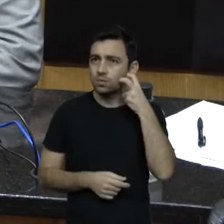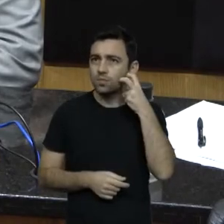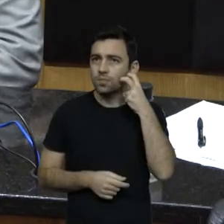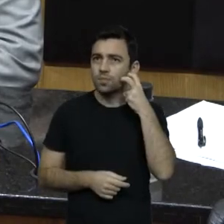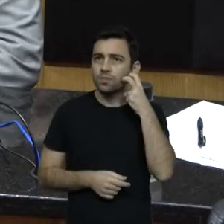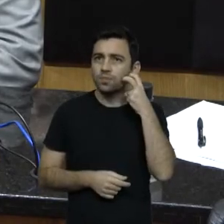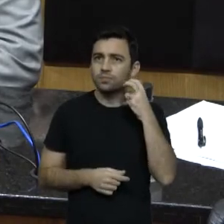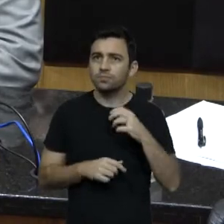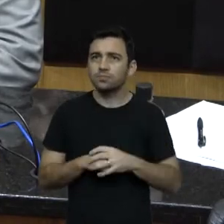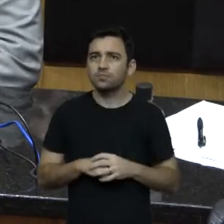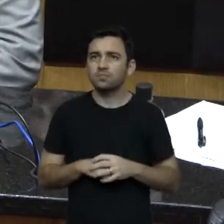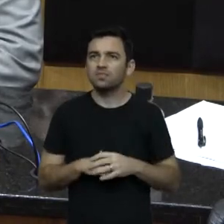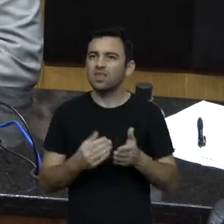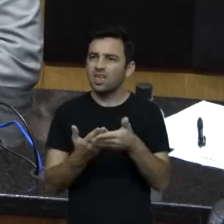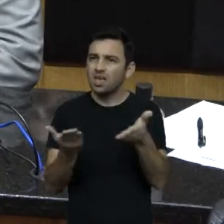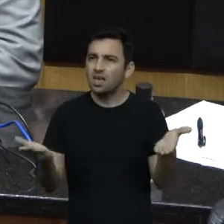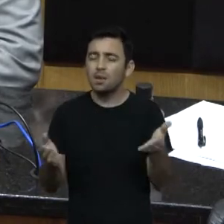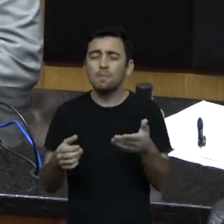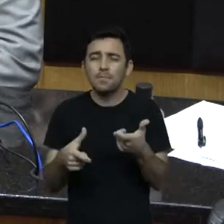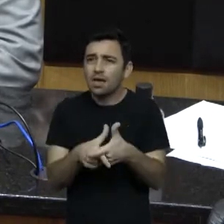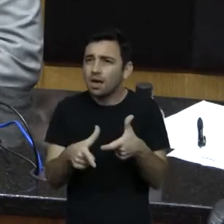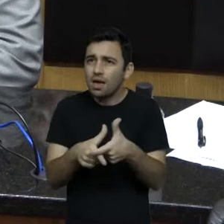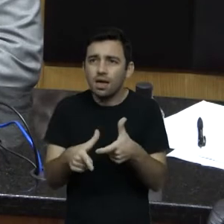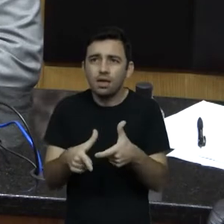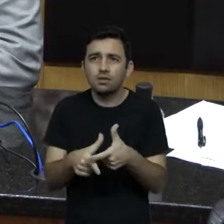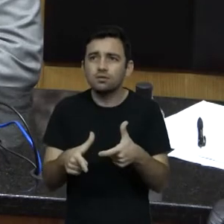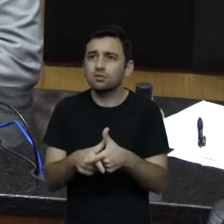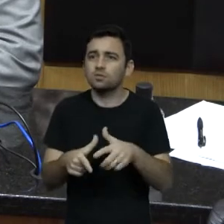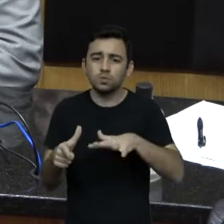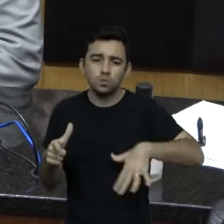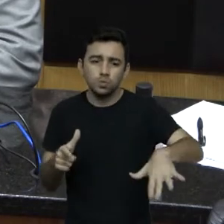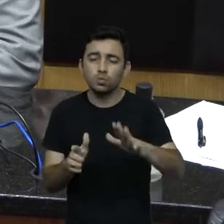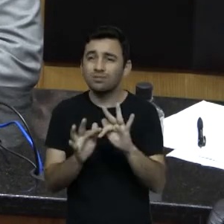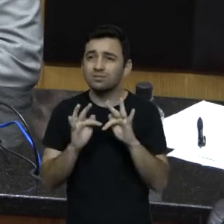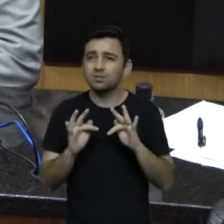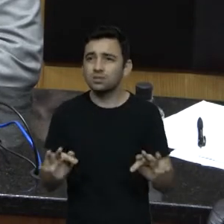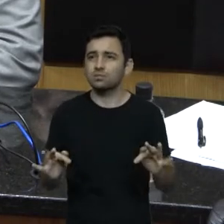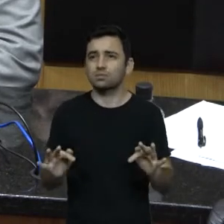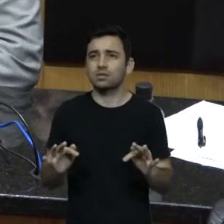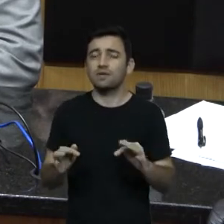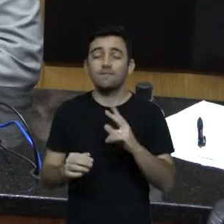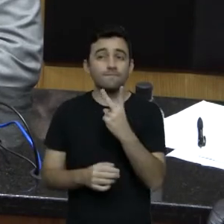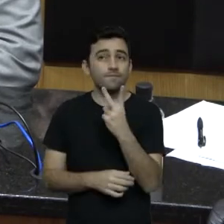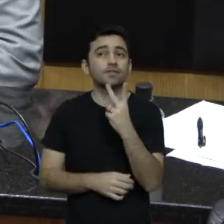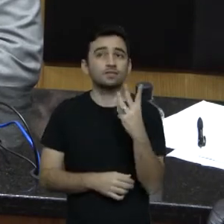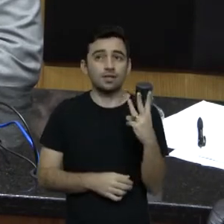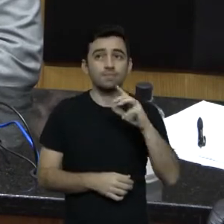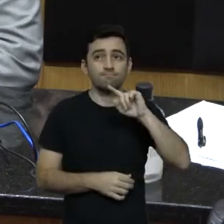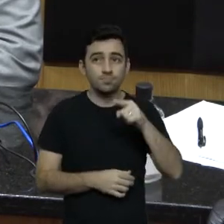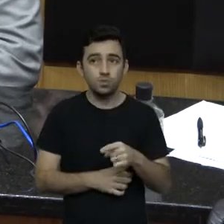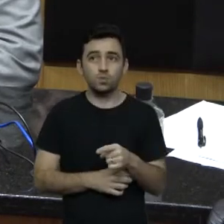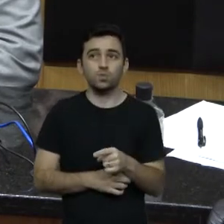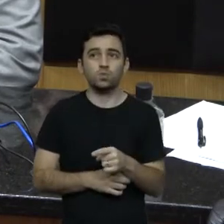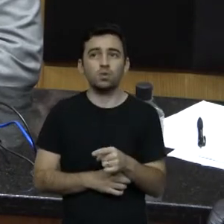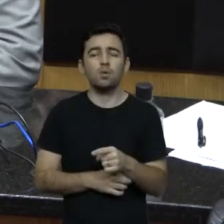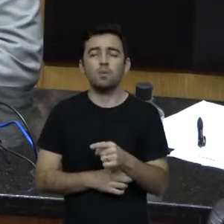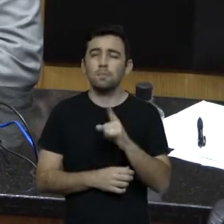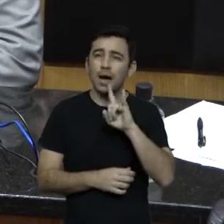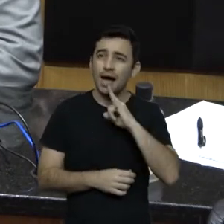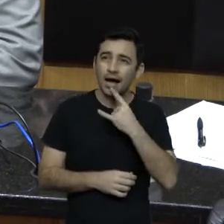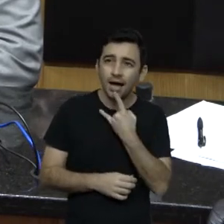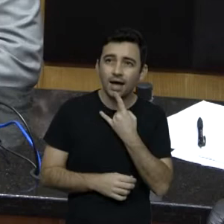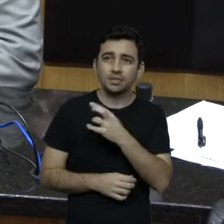são micro e pequenos estabelecimentos que são dos simples esses 23 mil bares